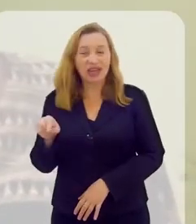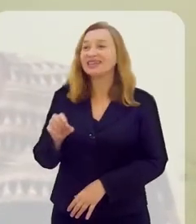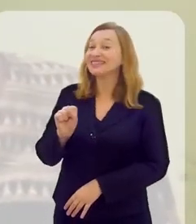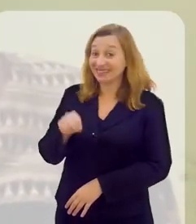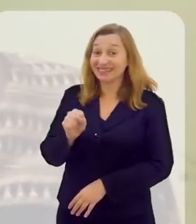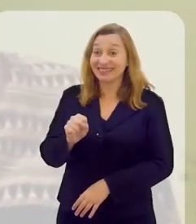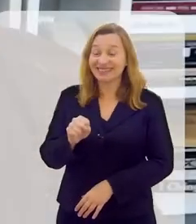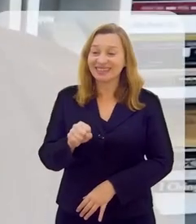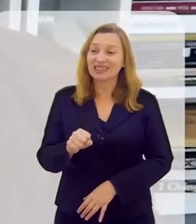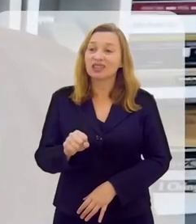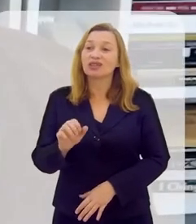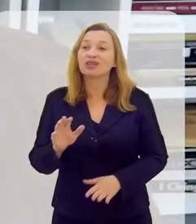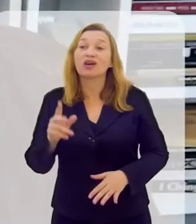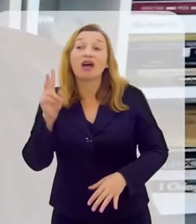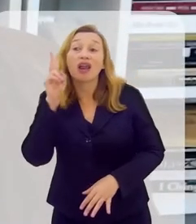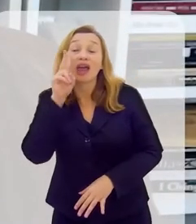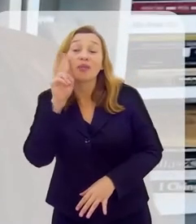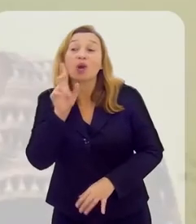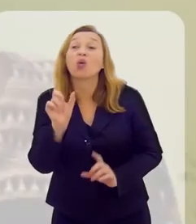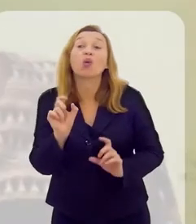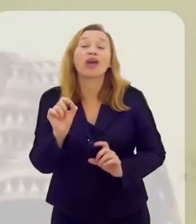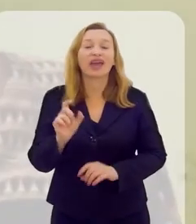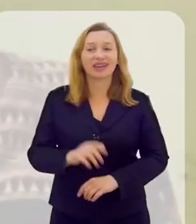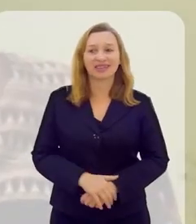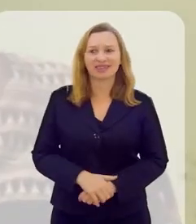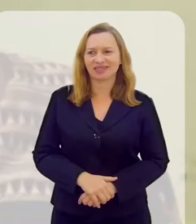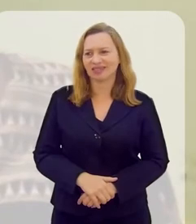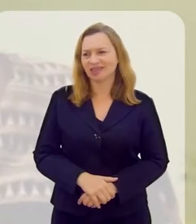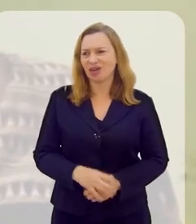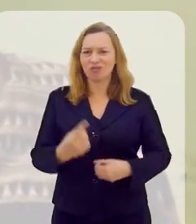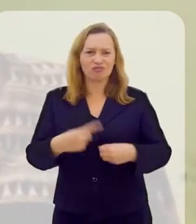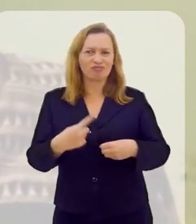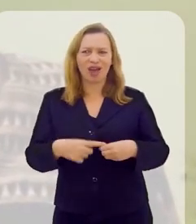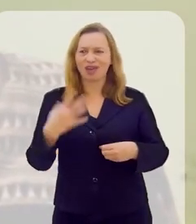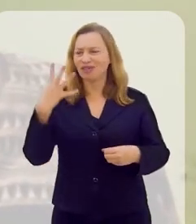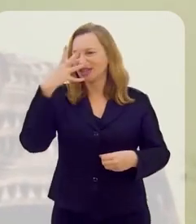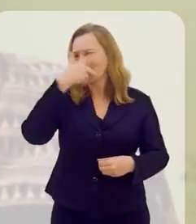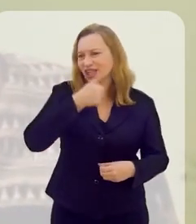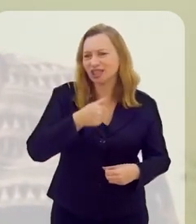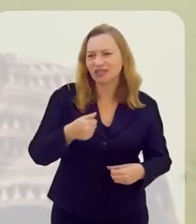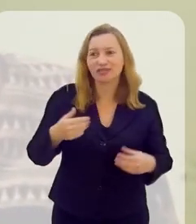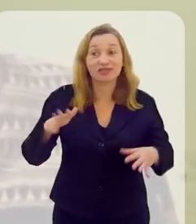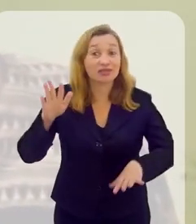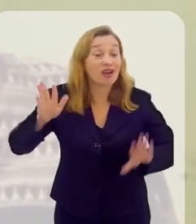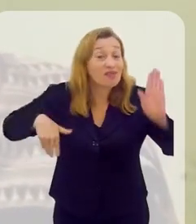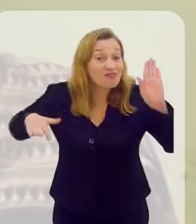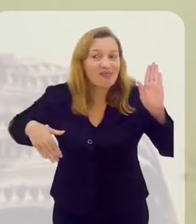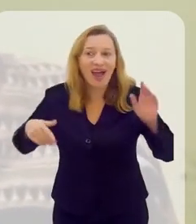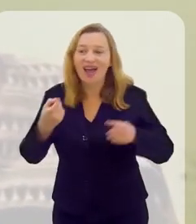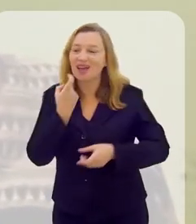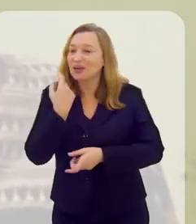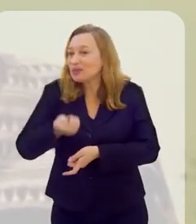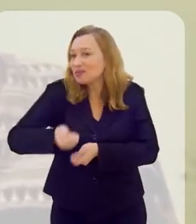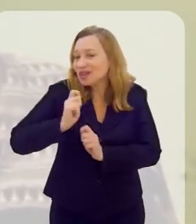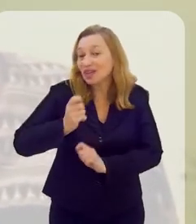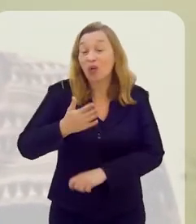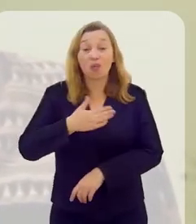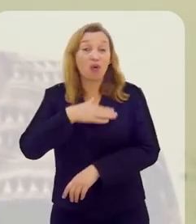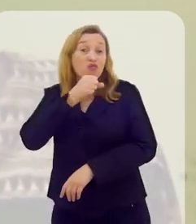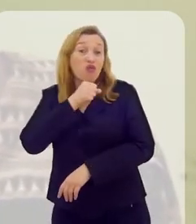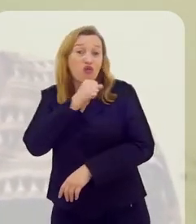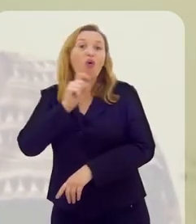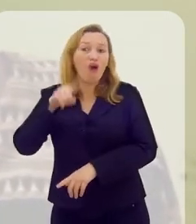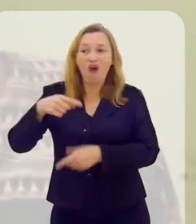governador. Quais as lembranças dessa época? Um bairro lindíssimo, as praias, pescadores, meu avô era